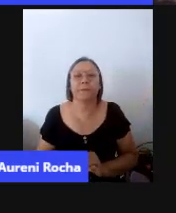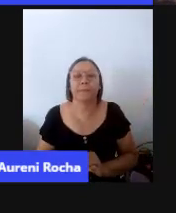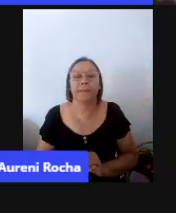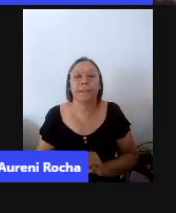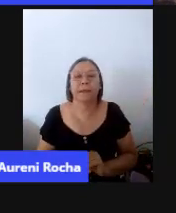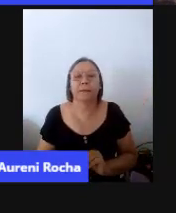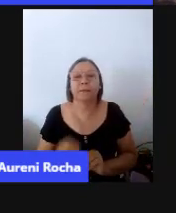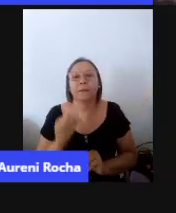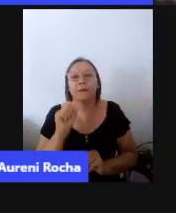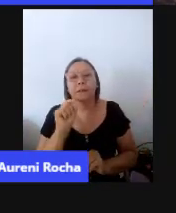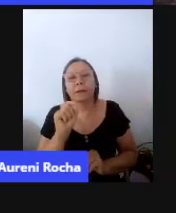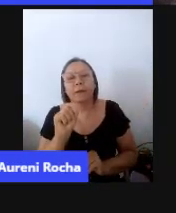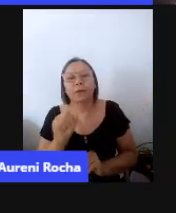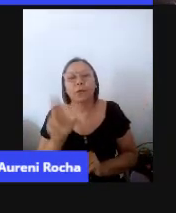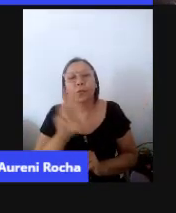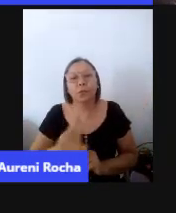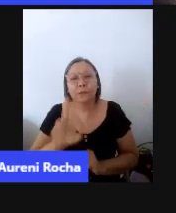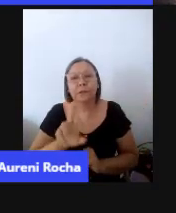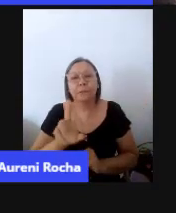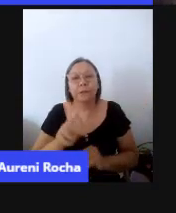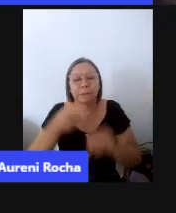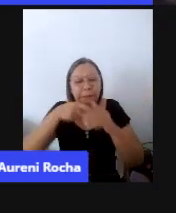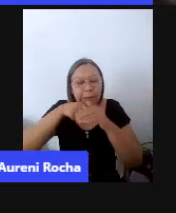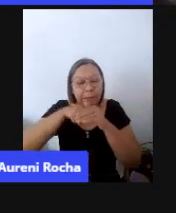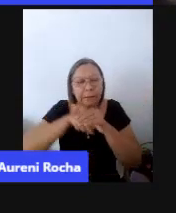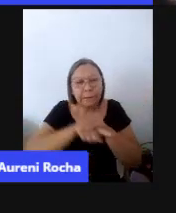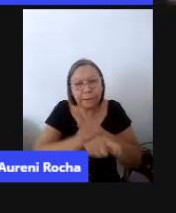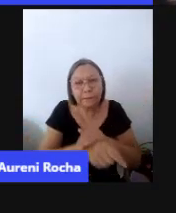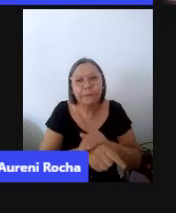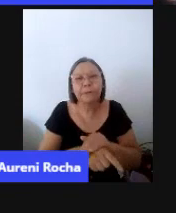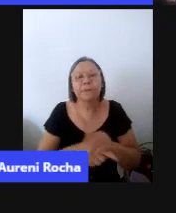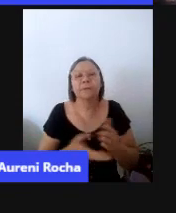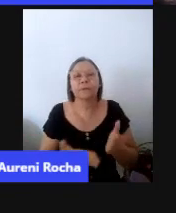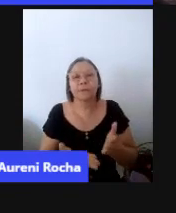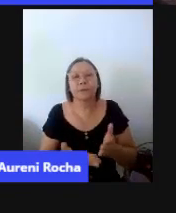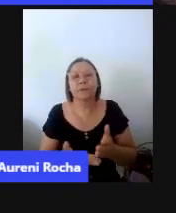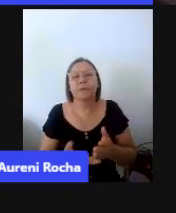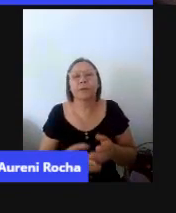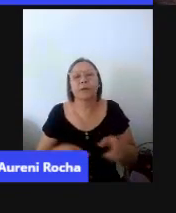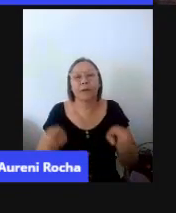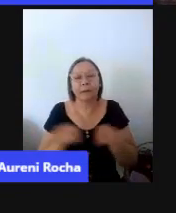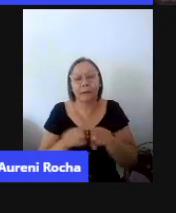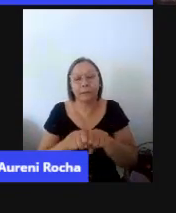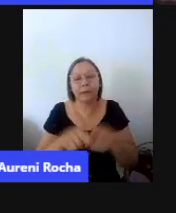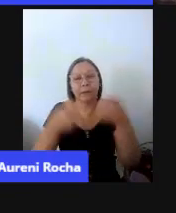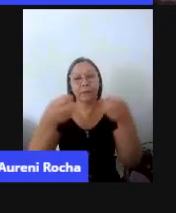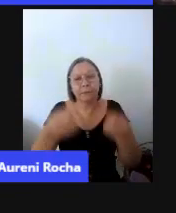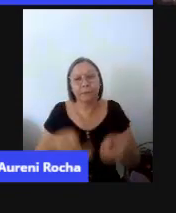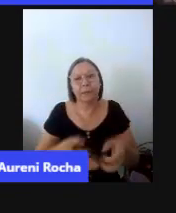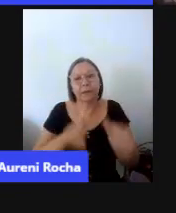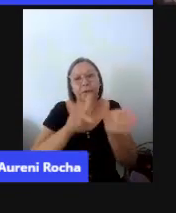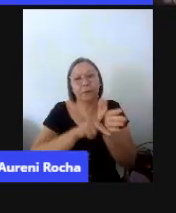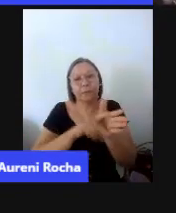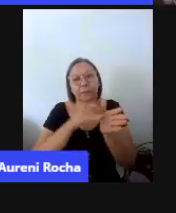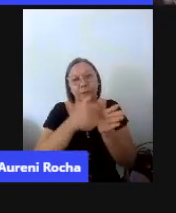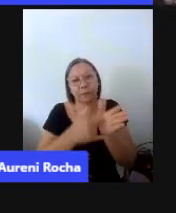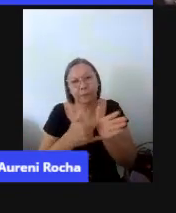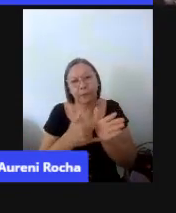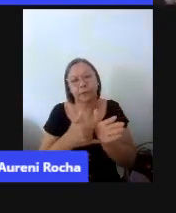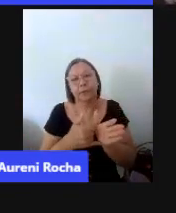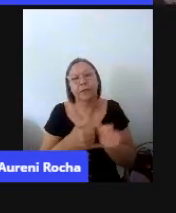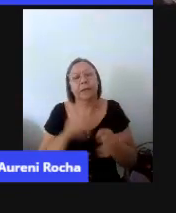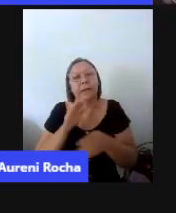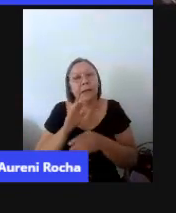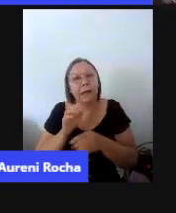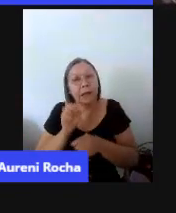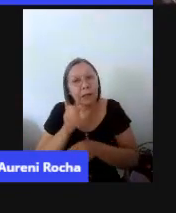a toca do tatu, e também vai falando um pouco mais dos projetos. Também ajuda muito vocês a ter essa base